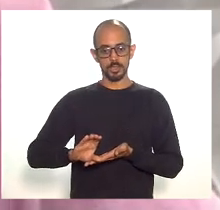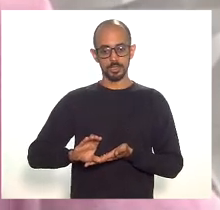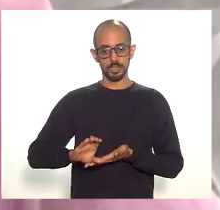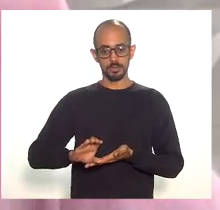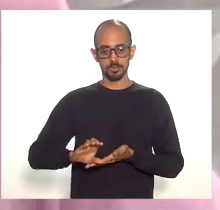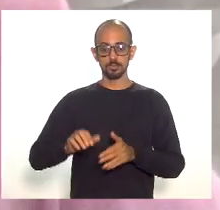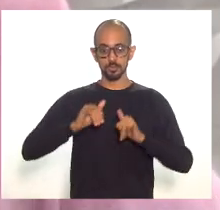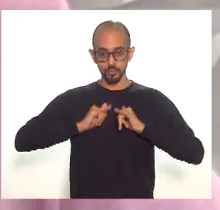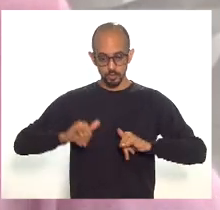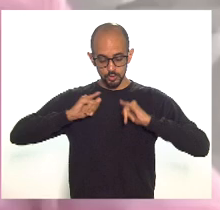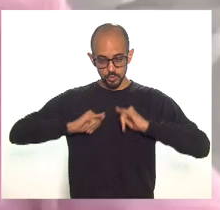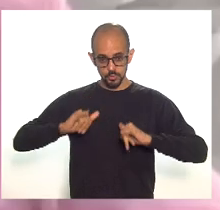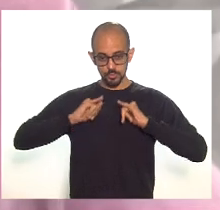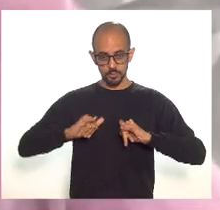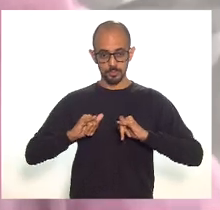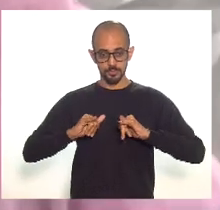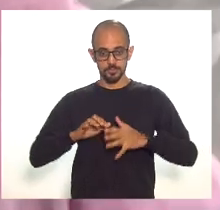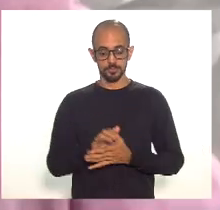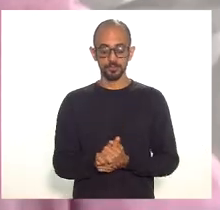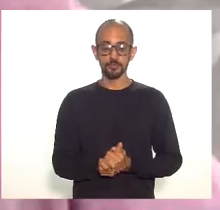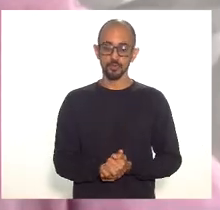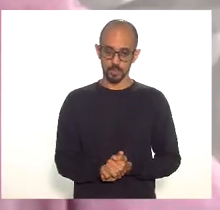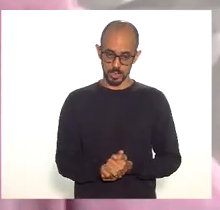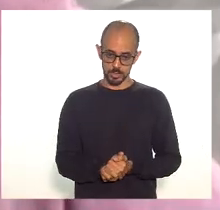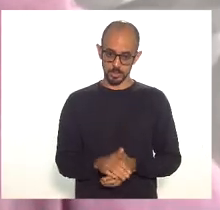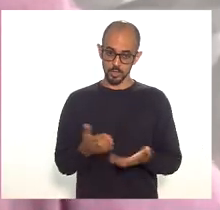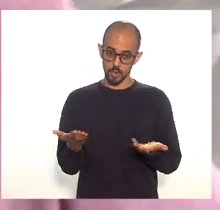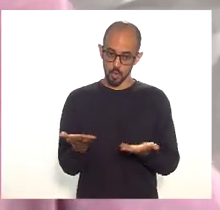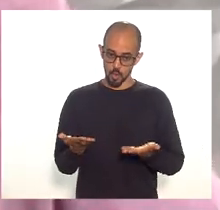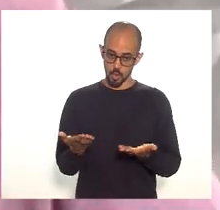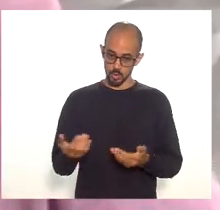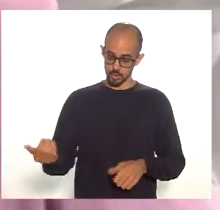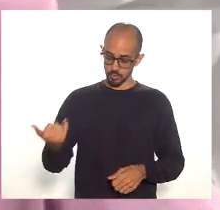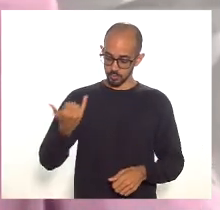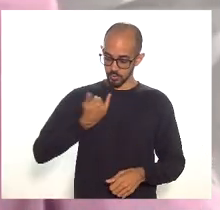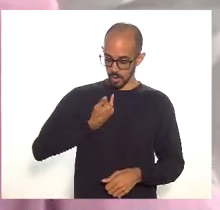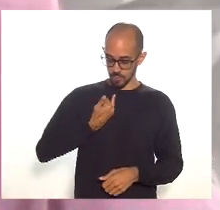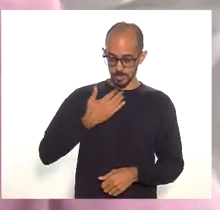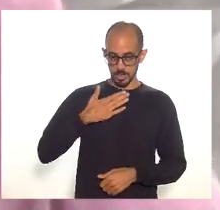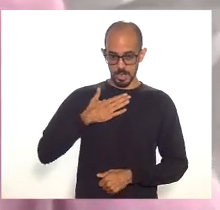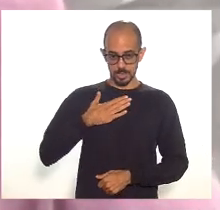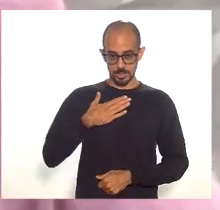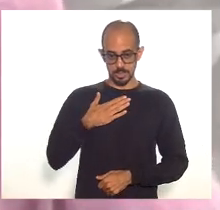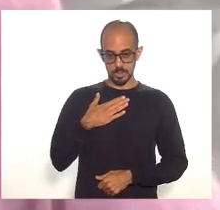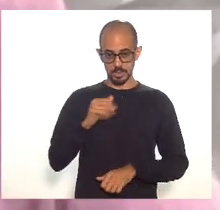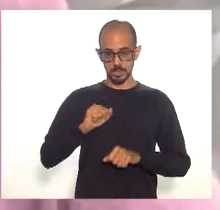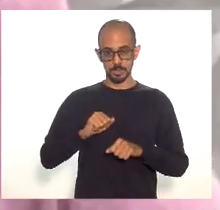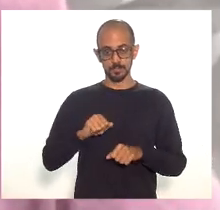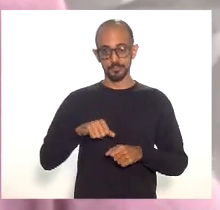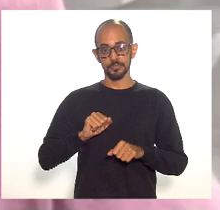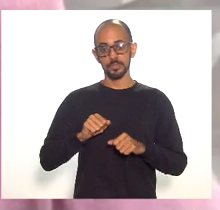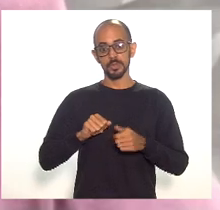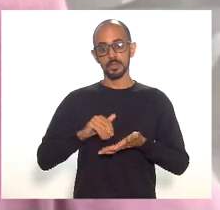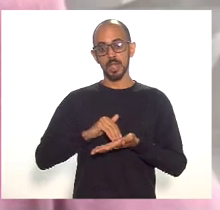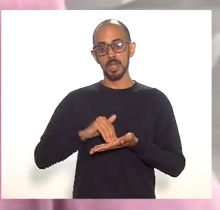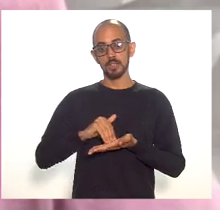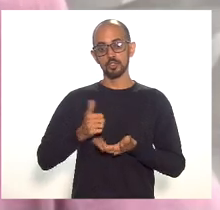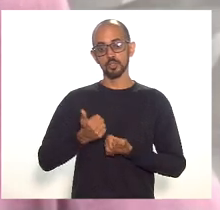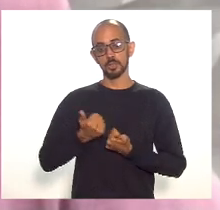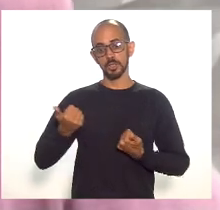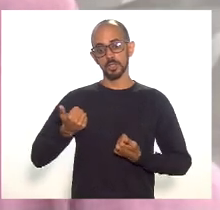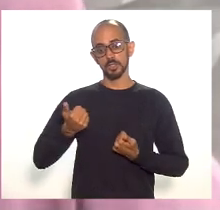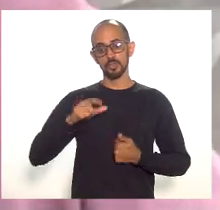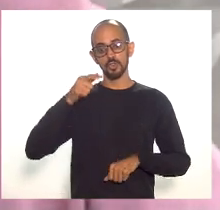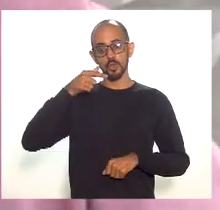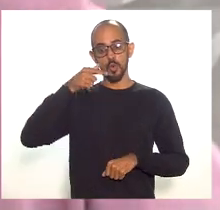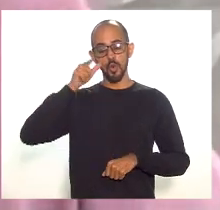conselhos divulgassem essas vagas, e hoje recebi uma comunicação oriunda da superintendência dizendo que